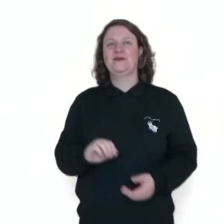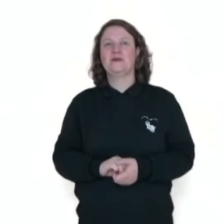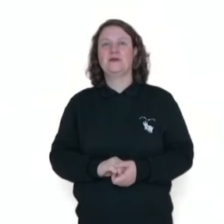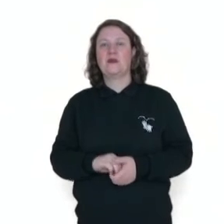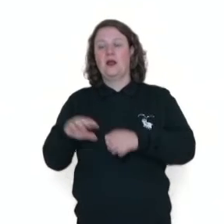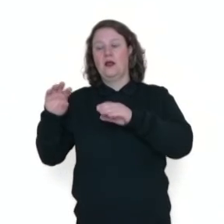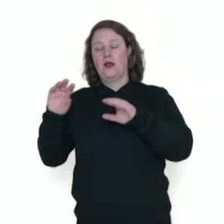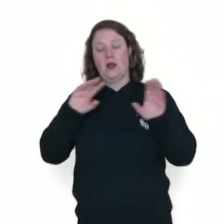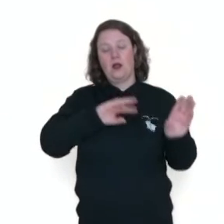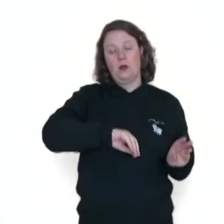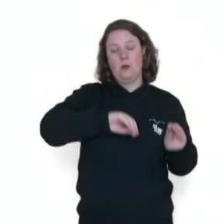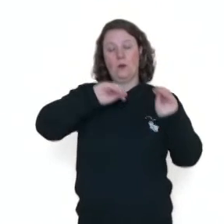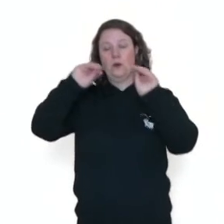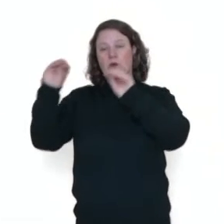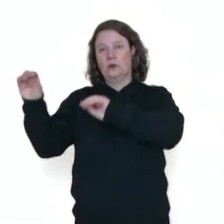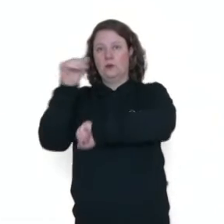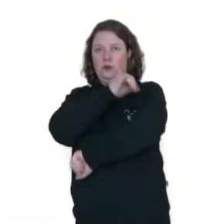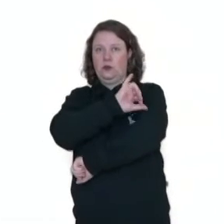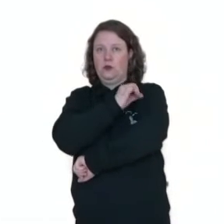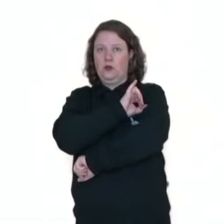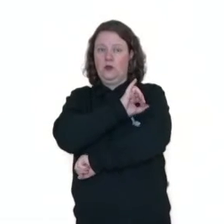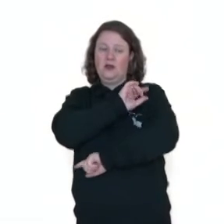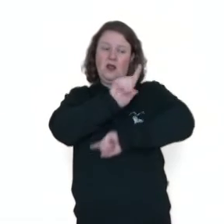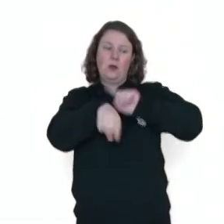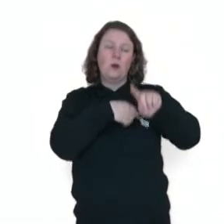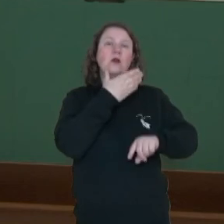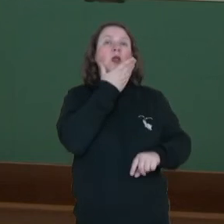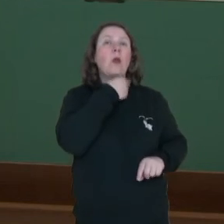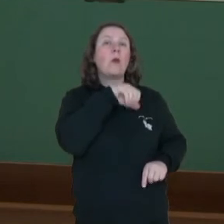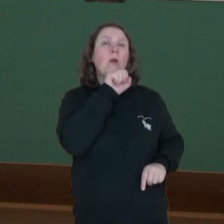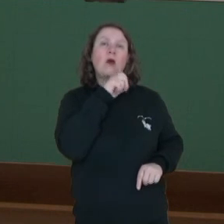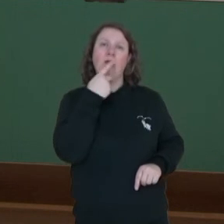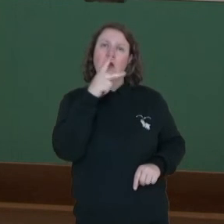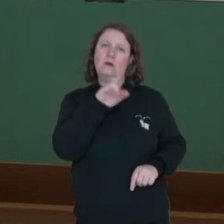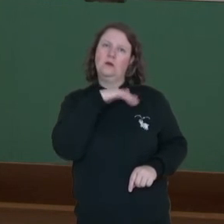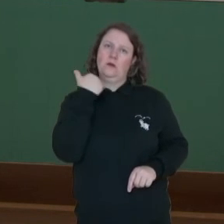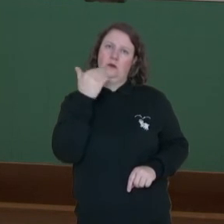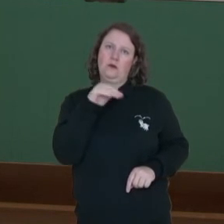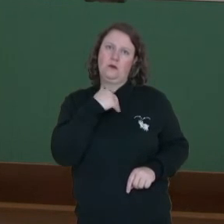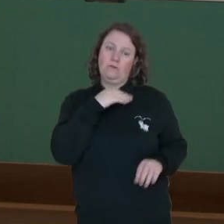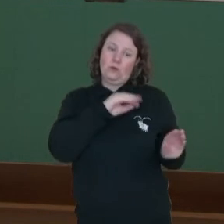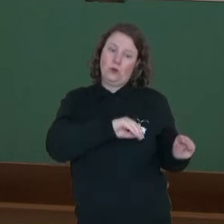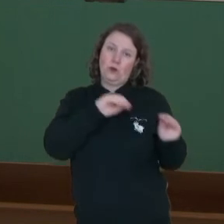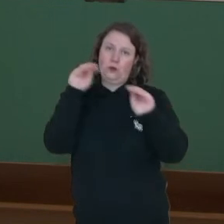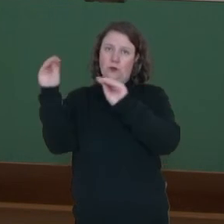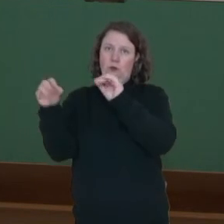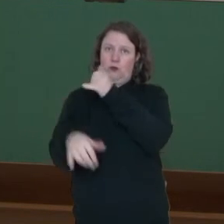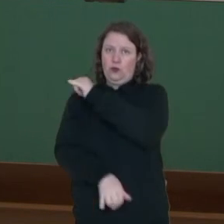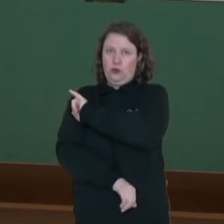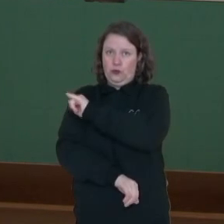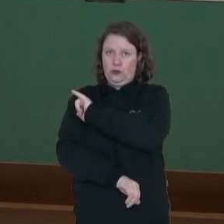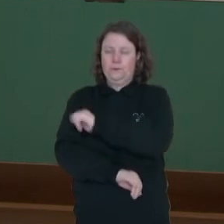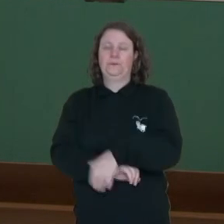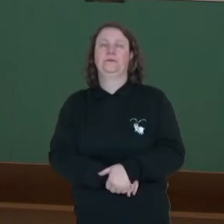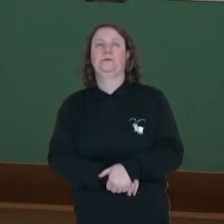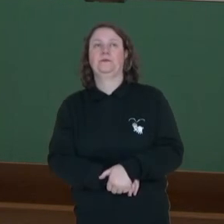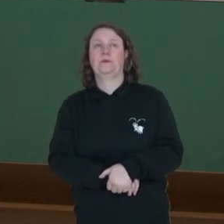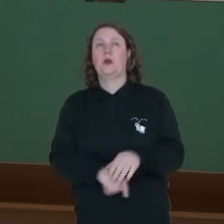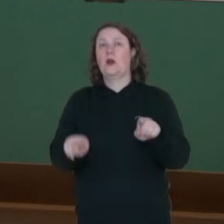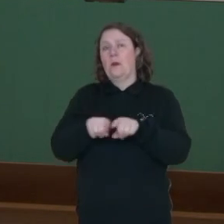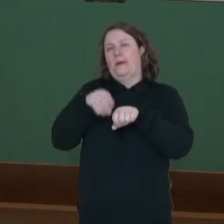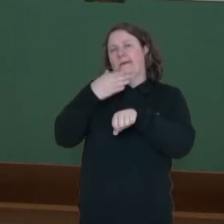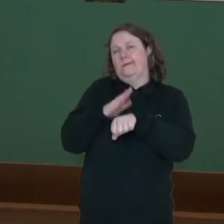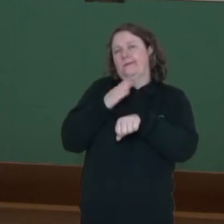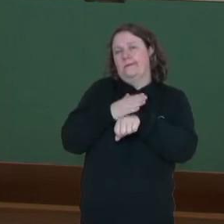de Janeiro após a morte do seu pai. Trabalha desde muito cedo, né, em atividades comerciais e atividades empresariais,